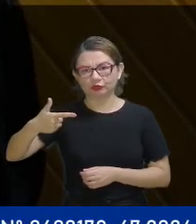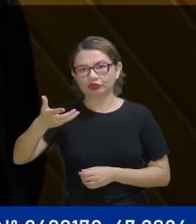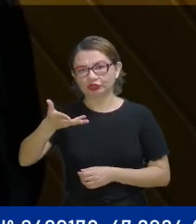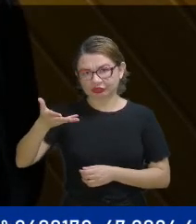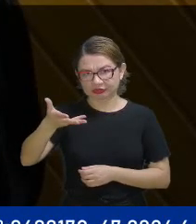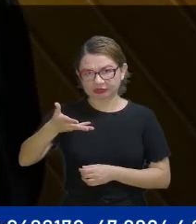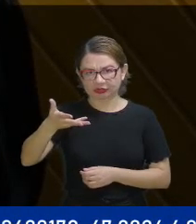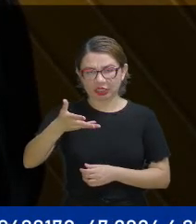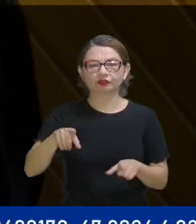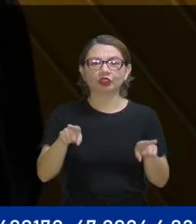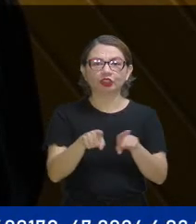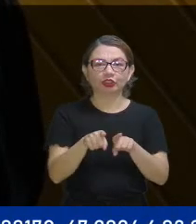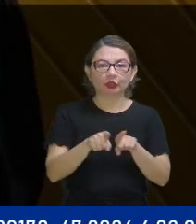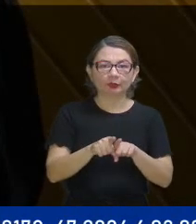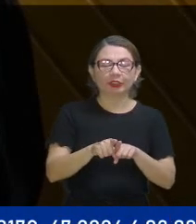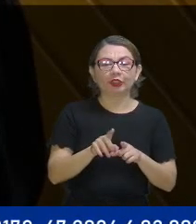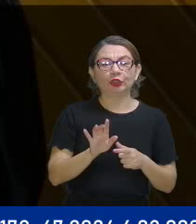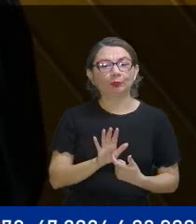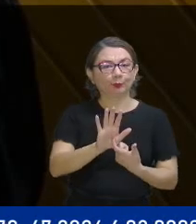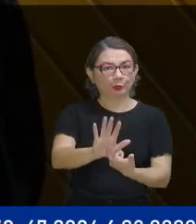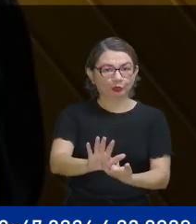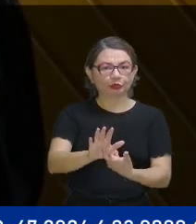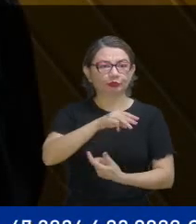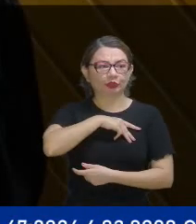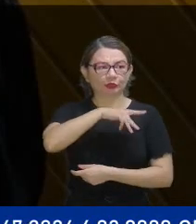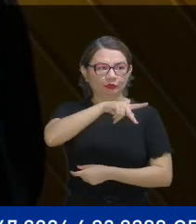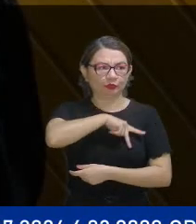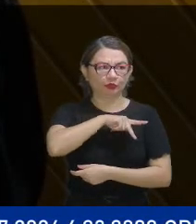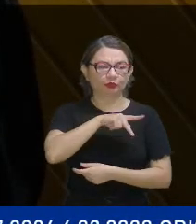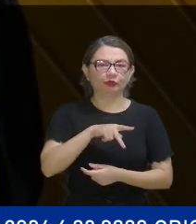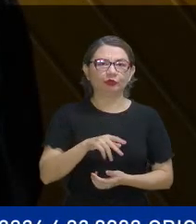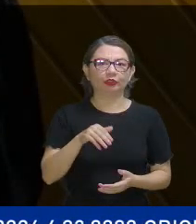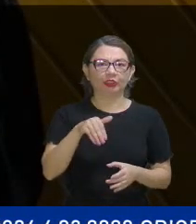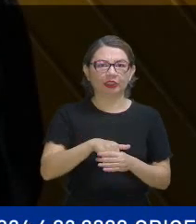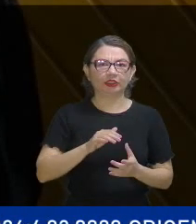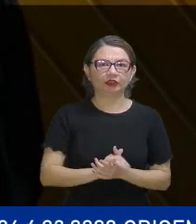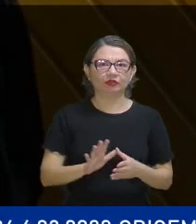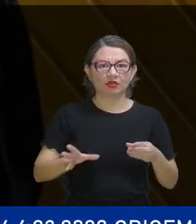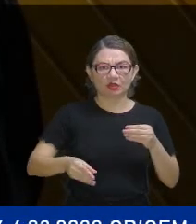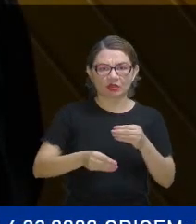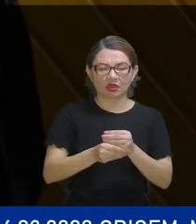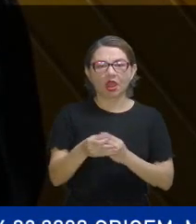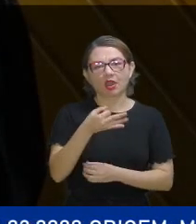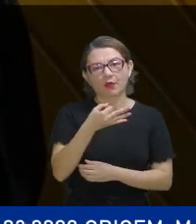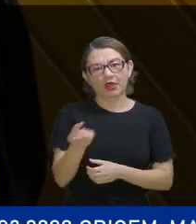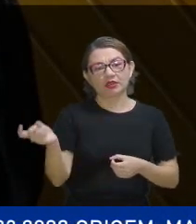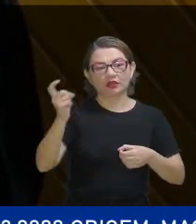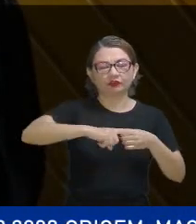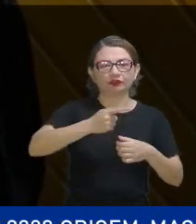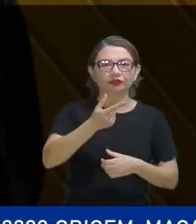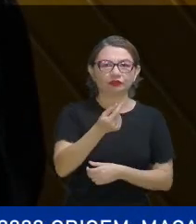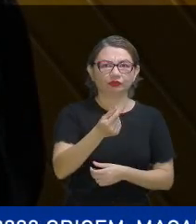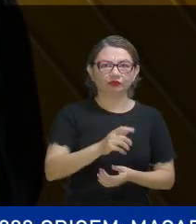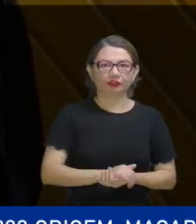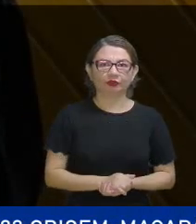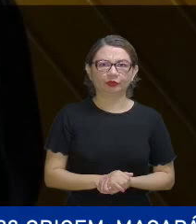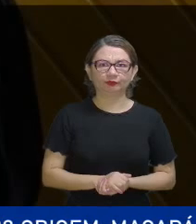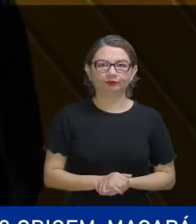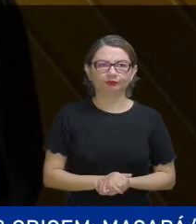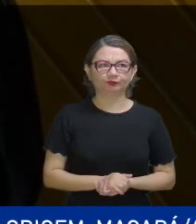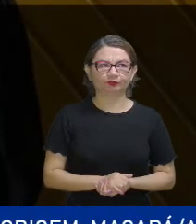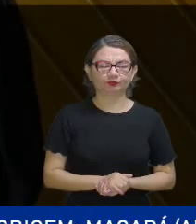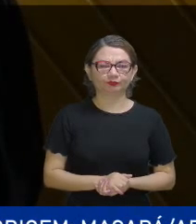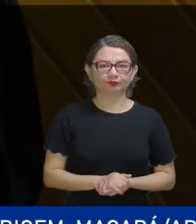71.983,82. No mesmo sentido, manifestou-se o Ministério Público Eleitoral, com acréscimo da sugestão de devolução do valor correspondente